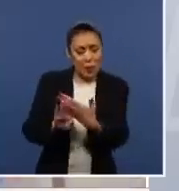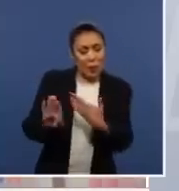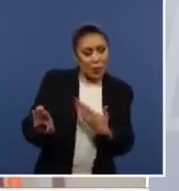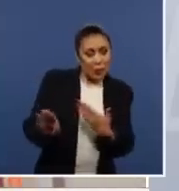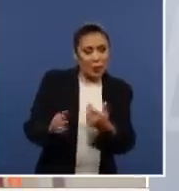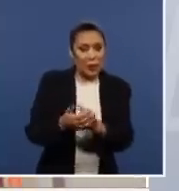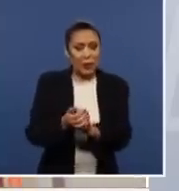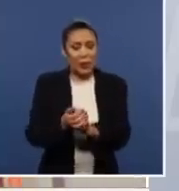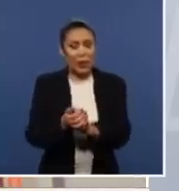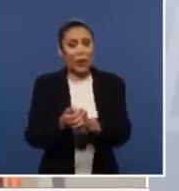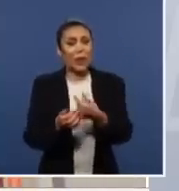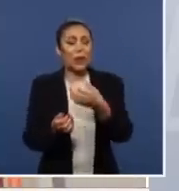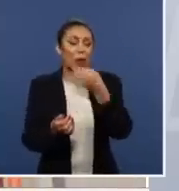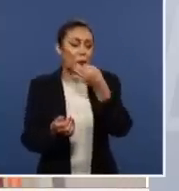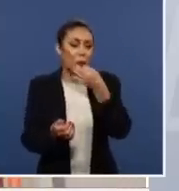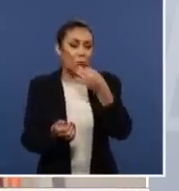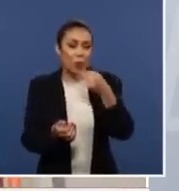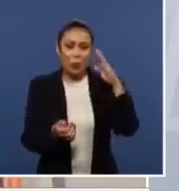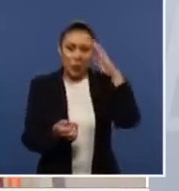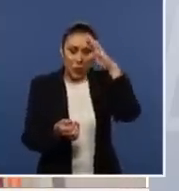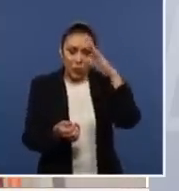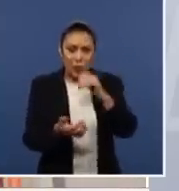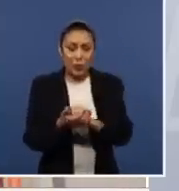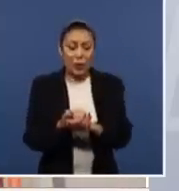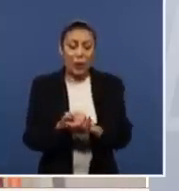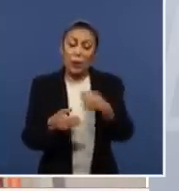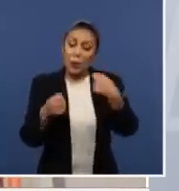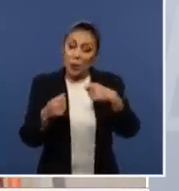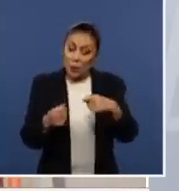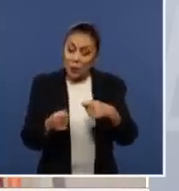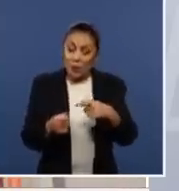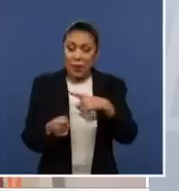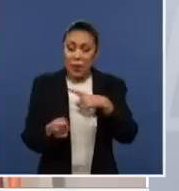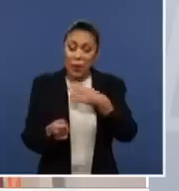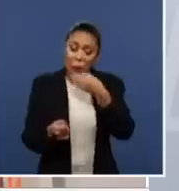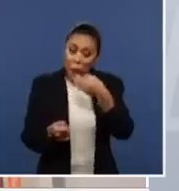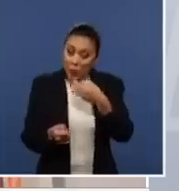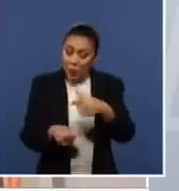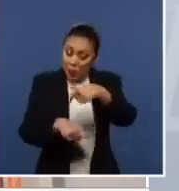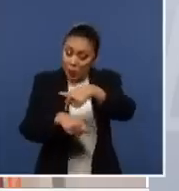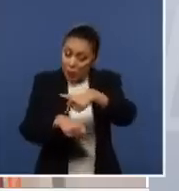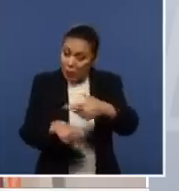dessa radicalização do Bolsonaro, ele provavelmente vai ter que se posicionar nesse episódio, né?